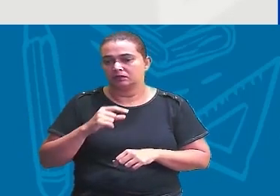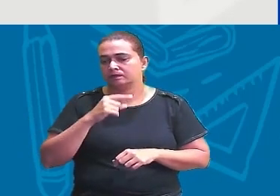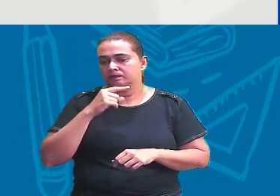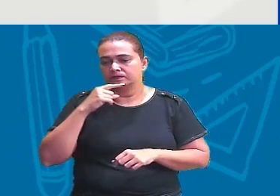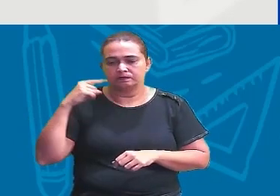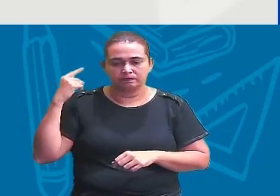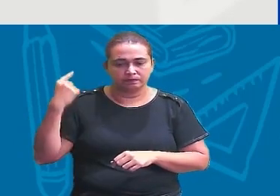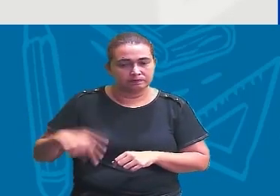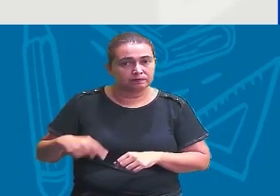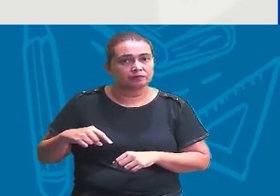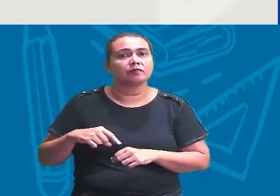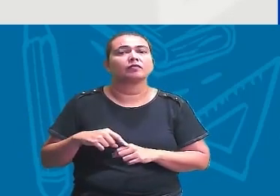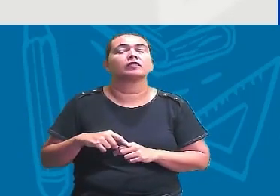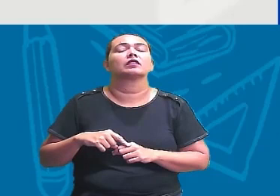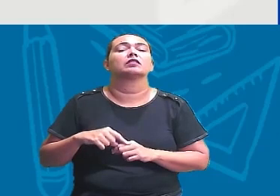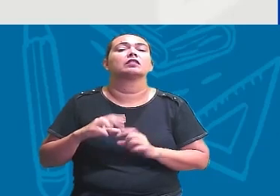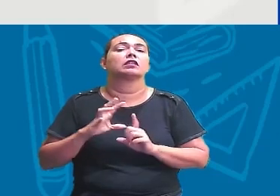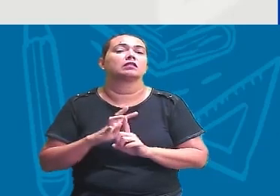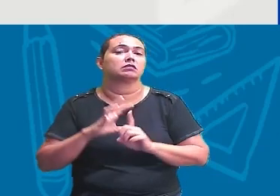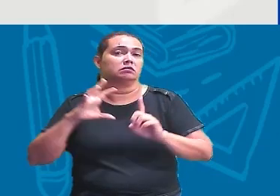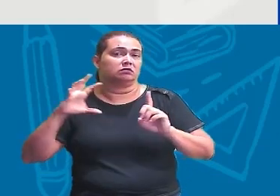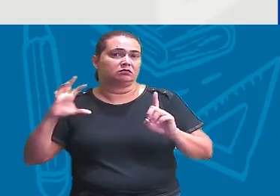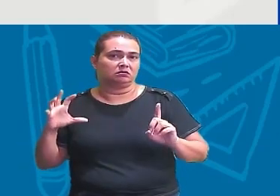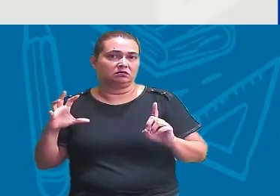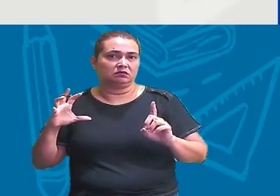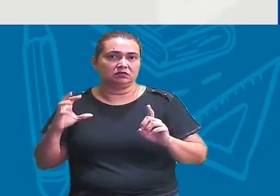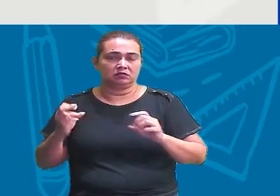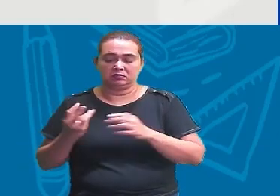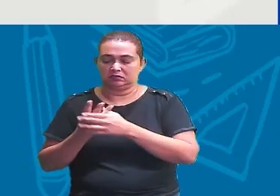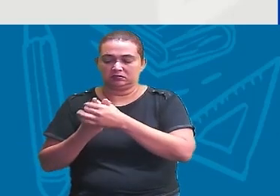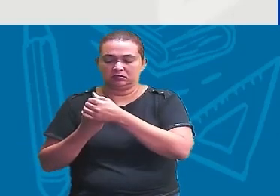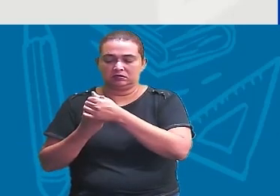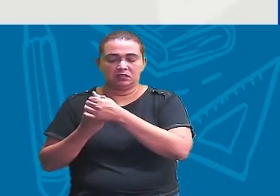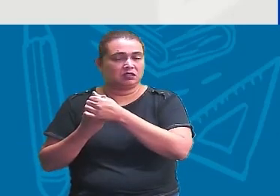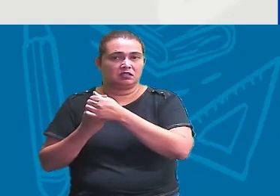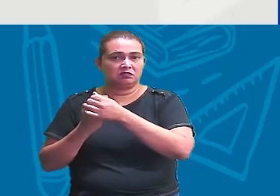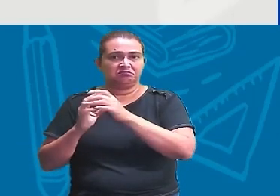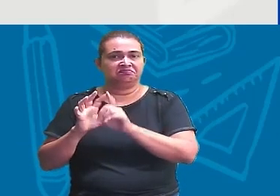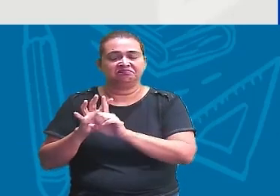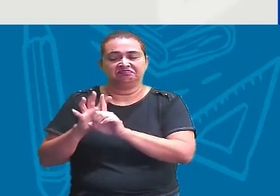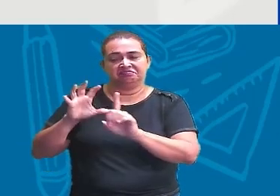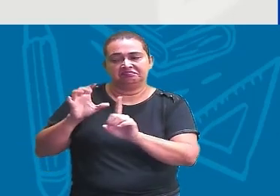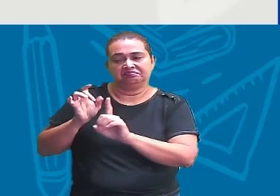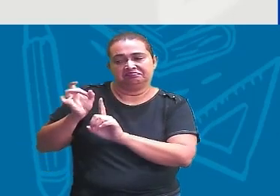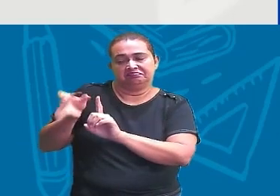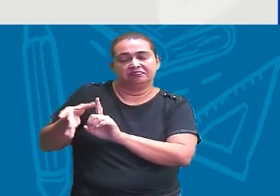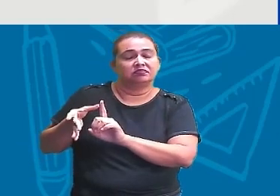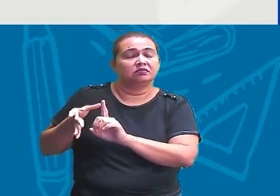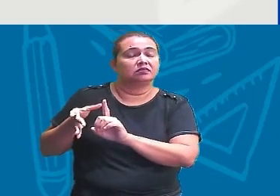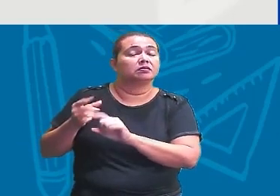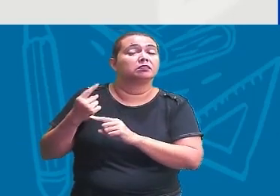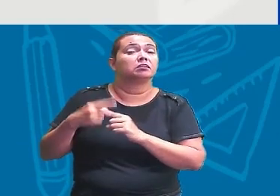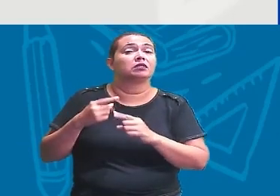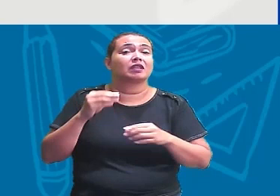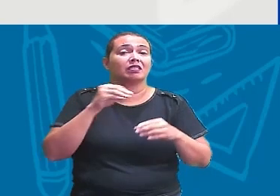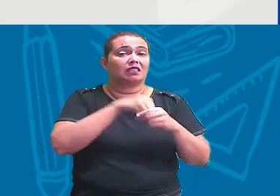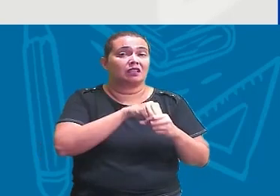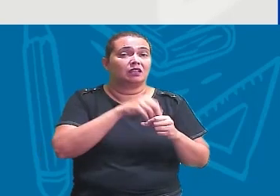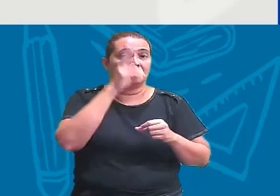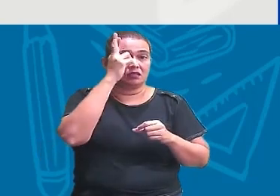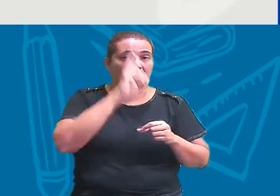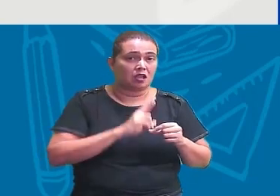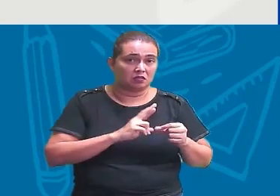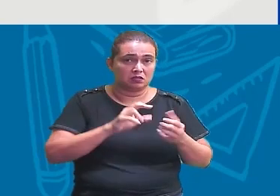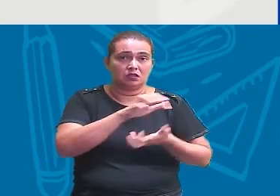retira da guerra, da Tríplice Entente. O motivo é que dentro da Rússia, naquela época, estava acontecendo uma grande revolução,